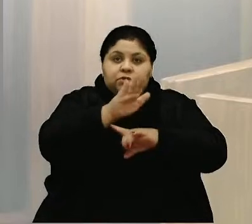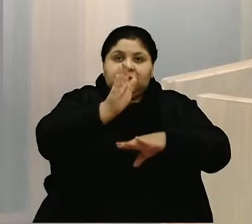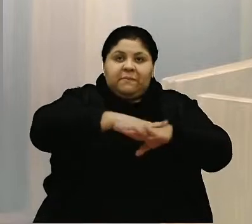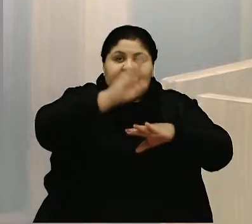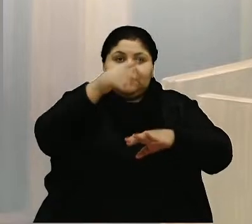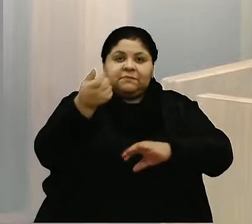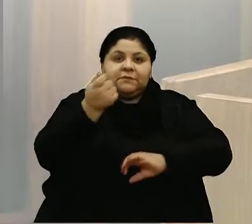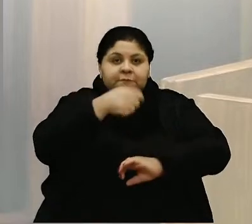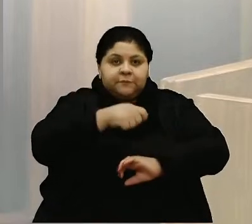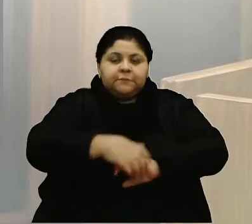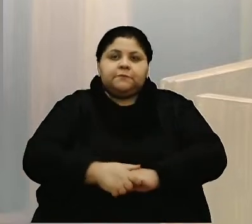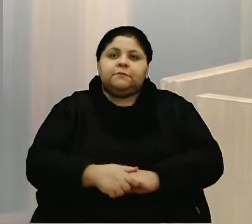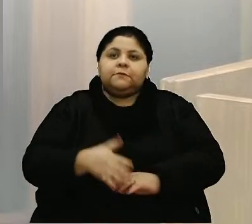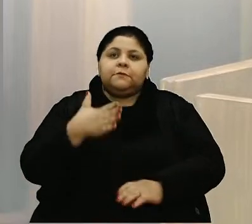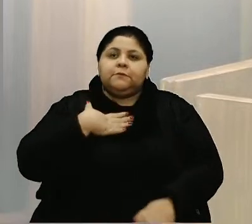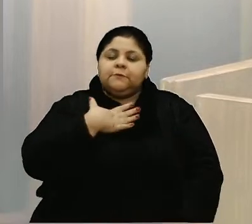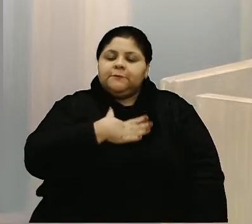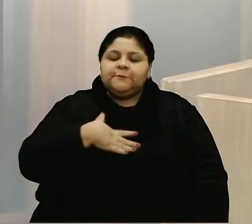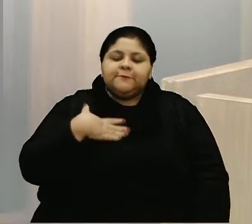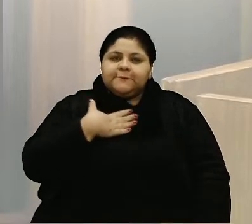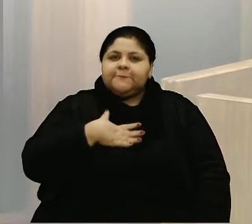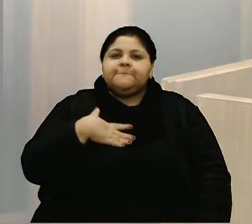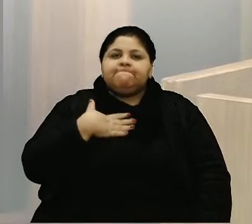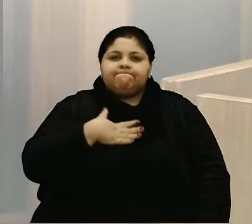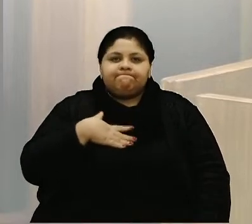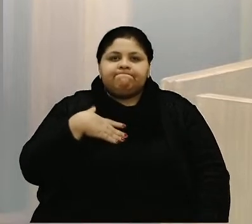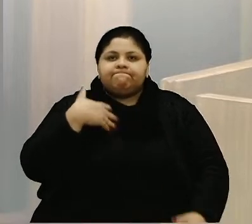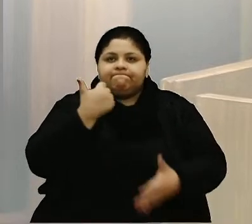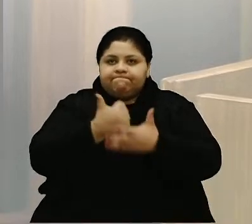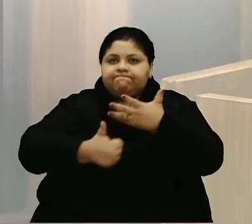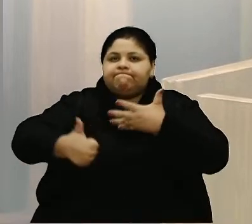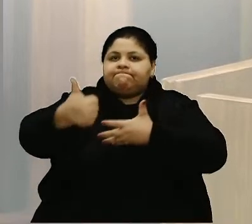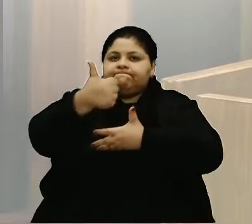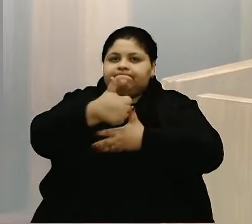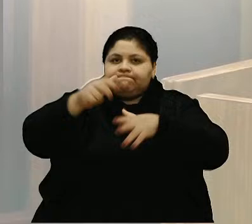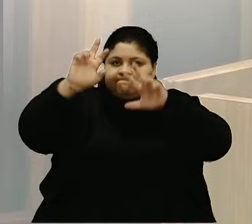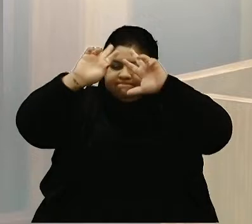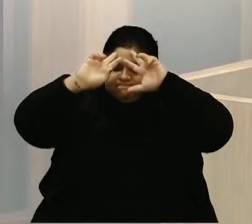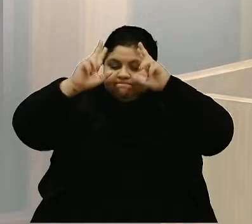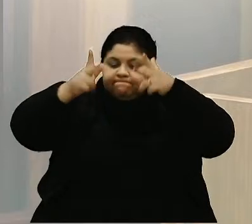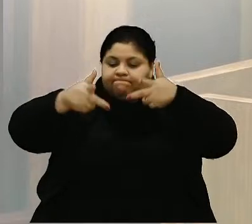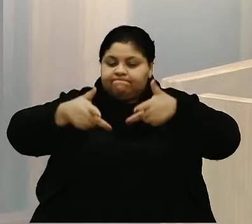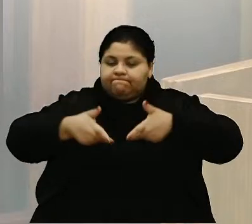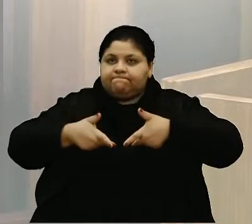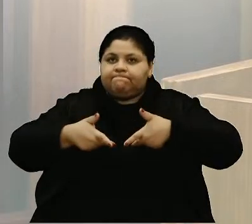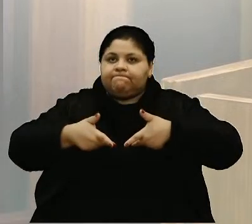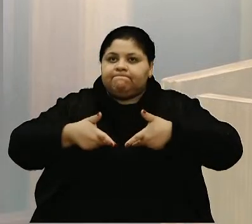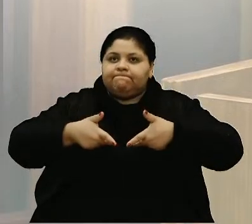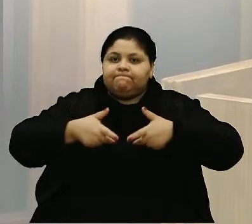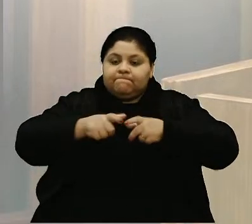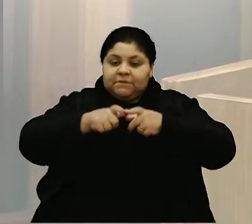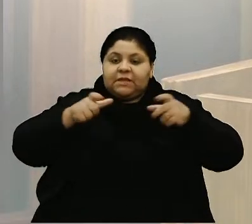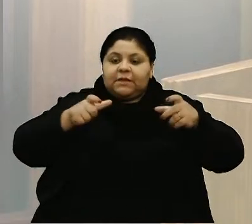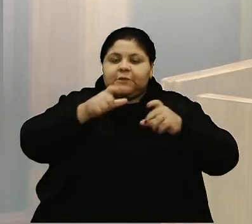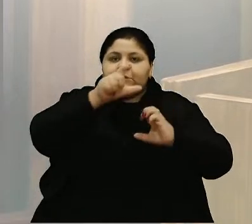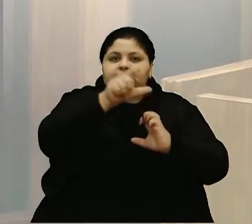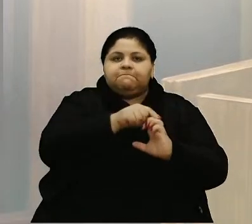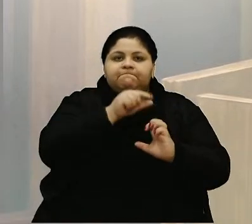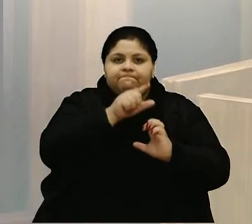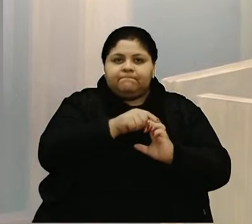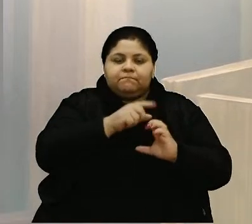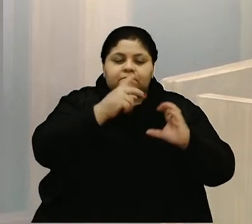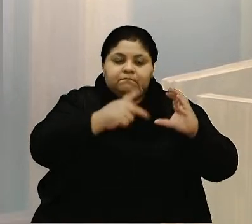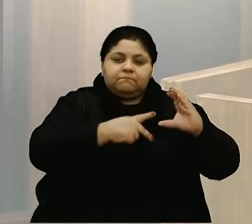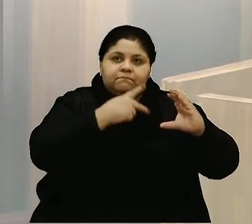precisa. Me sinto lisonjeado em propor este reconhecimento honorífico a esta grande empresa. A Câmara